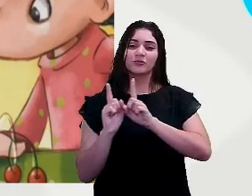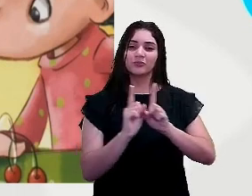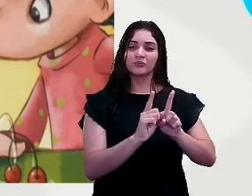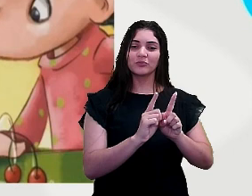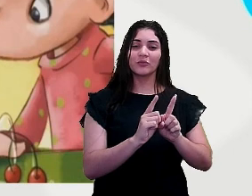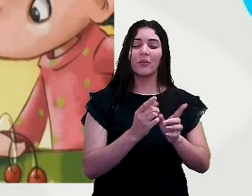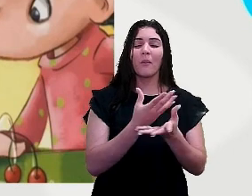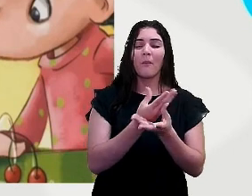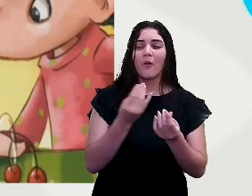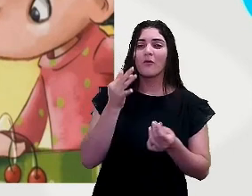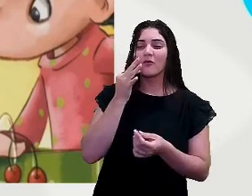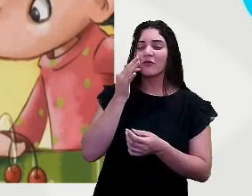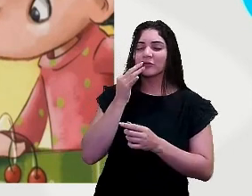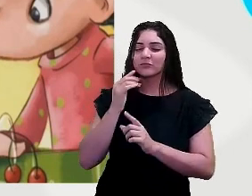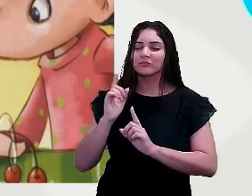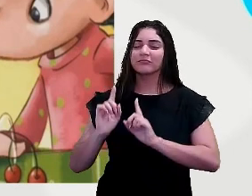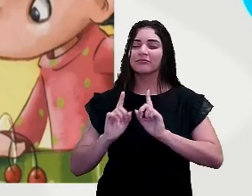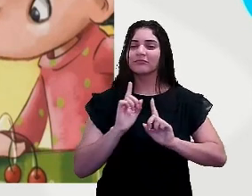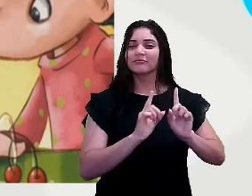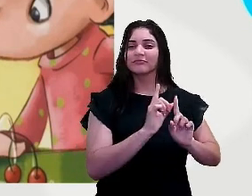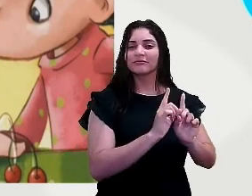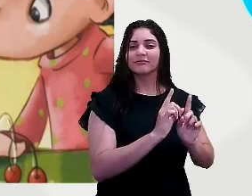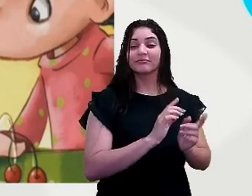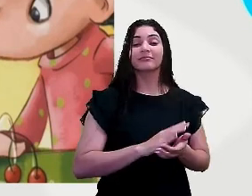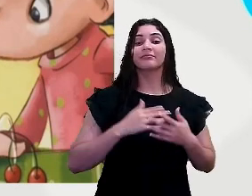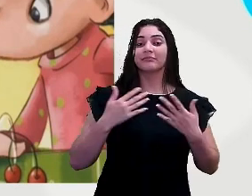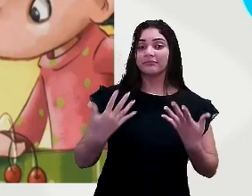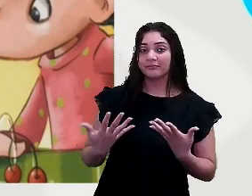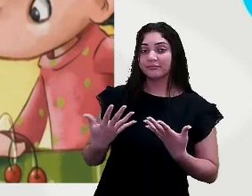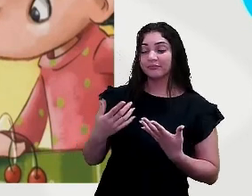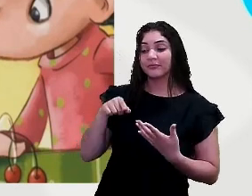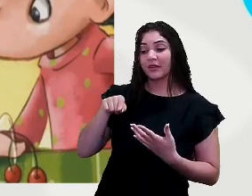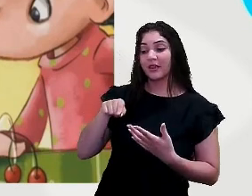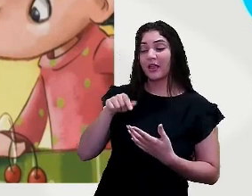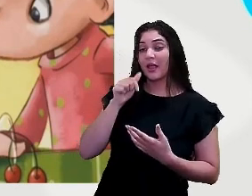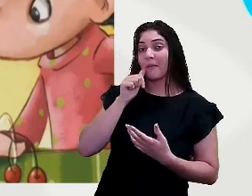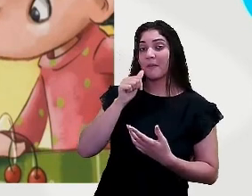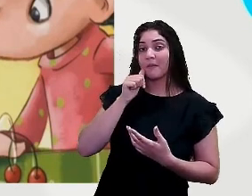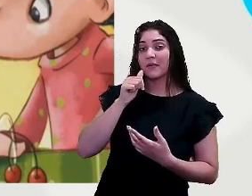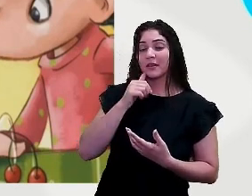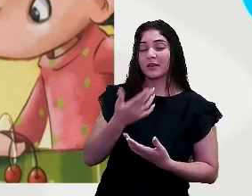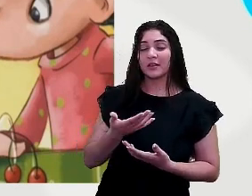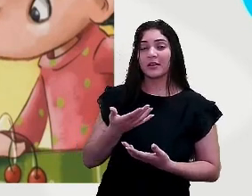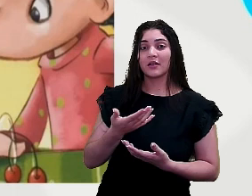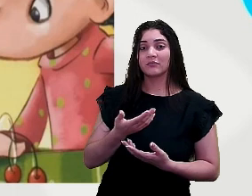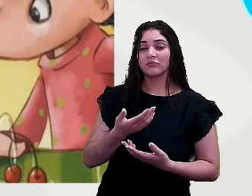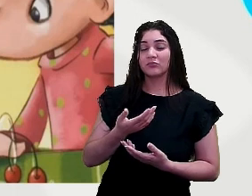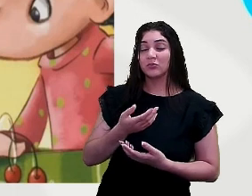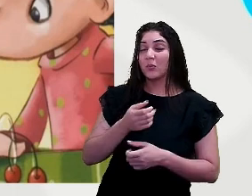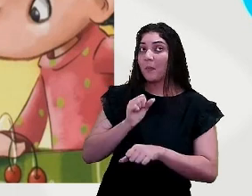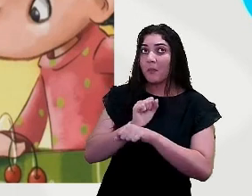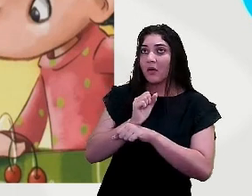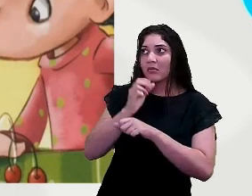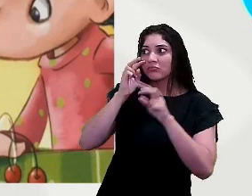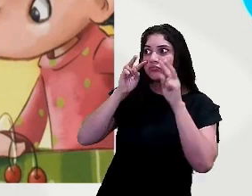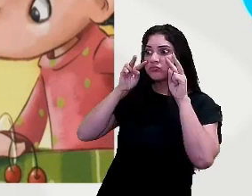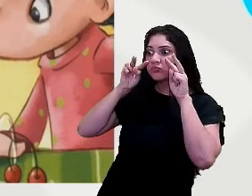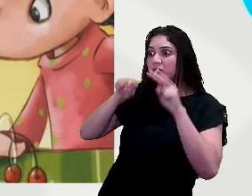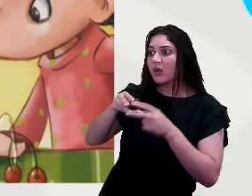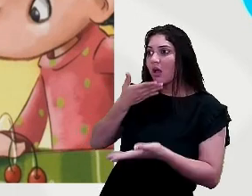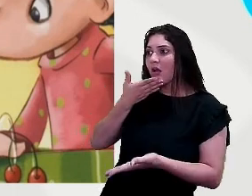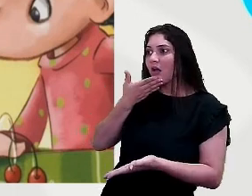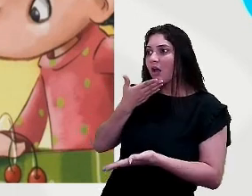de mirtilos. A pequena Joaninha não parava de olhar. Não